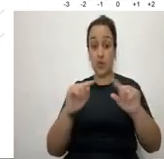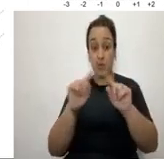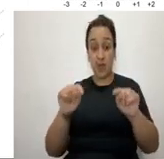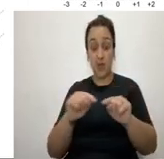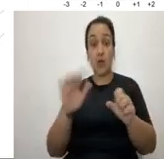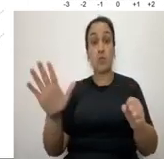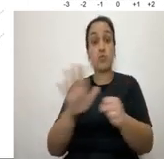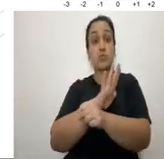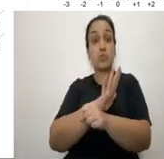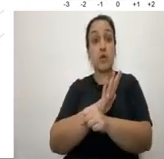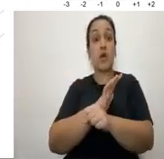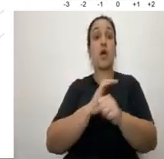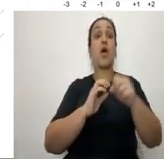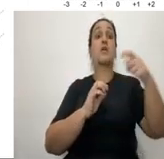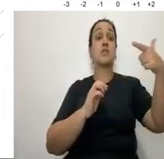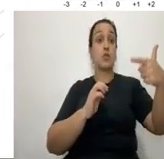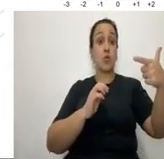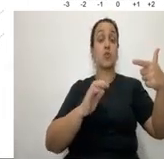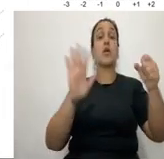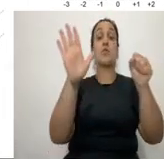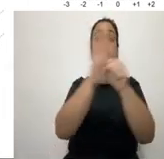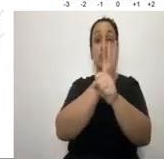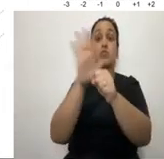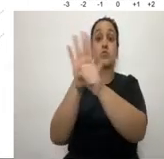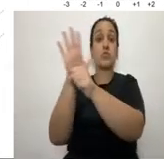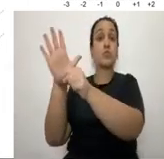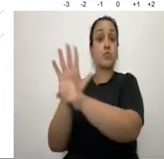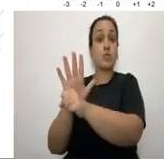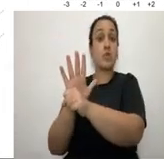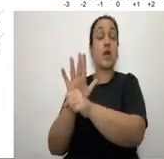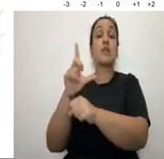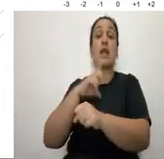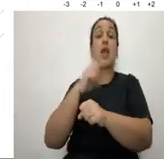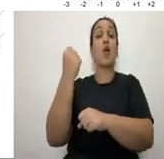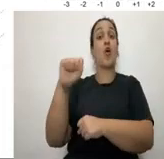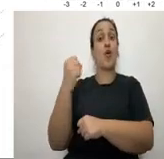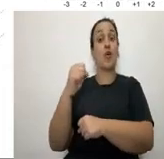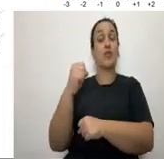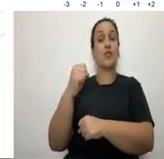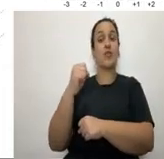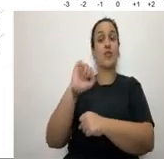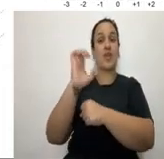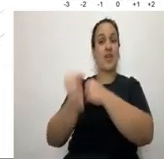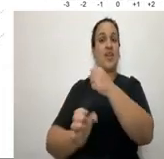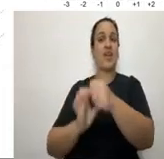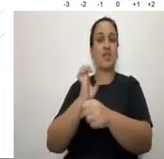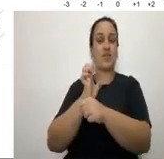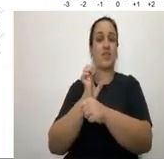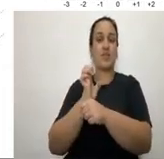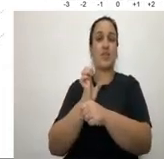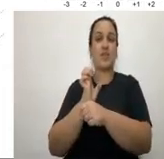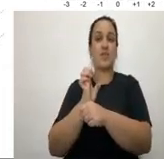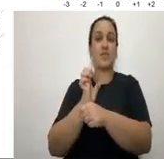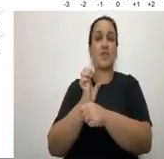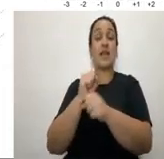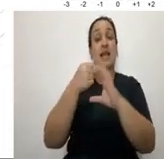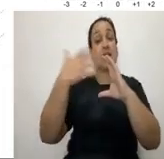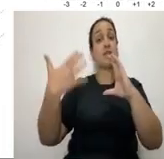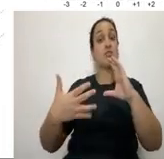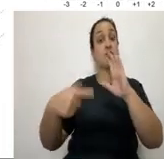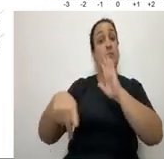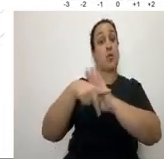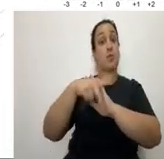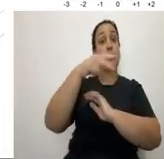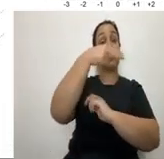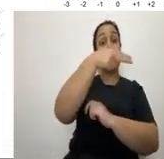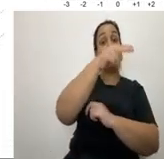a primeira camada fechada, o neônio tem a segunda com fechada e com 8 elétrons. A característica importante do